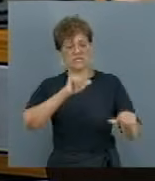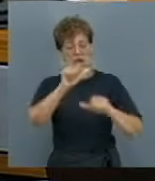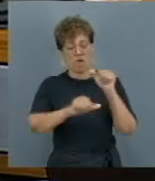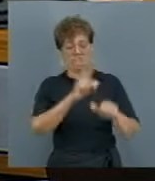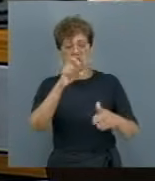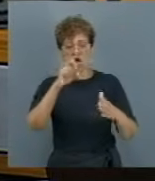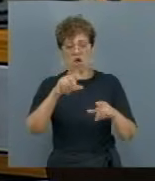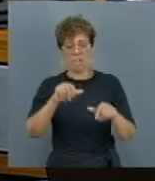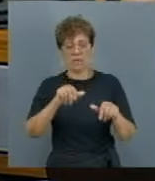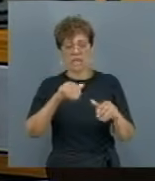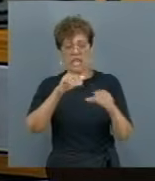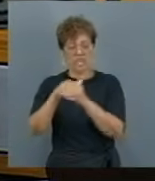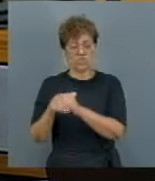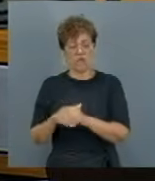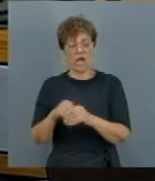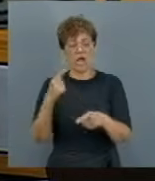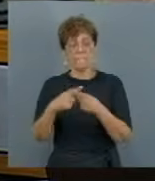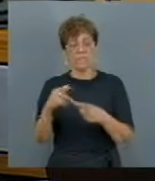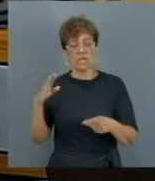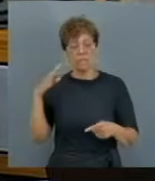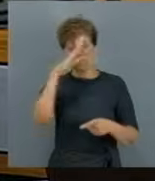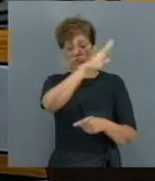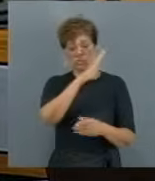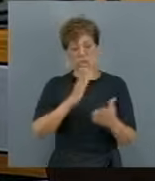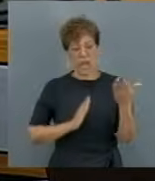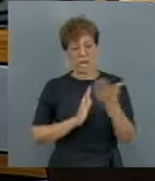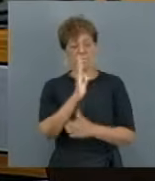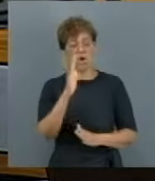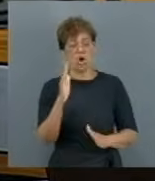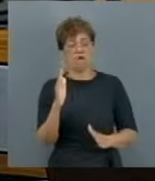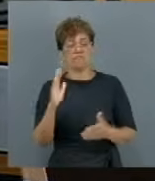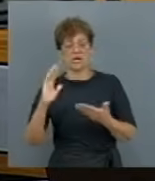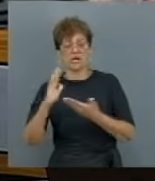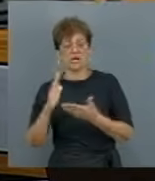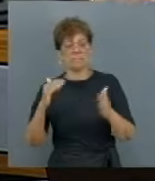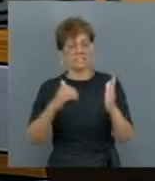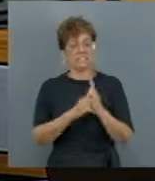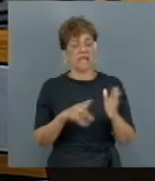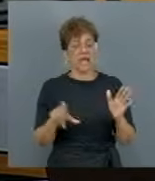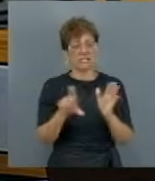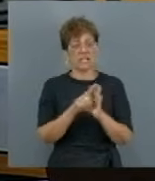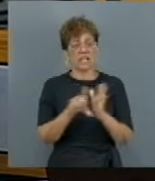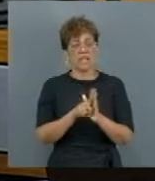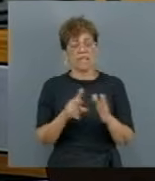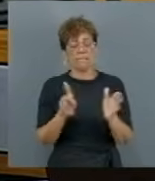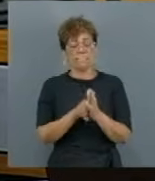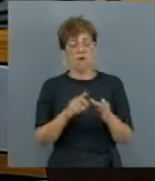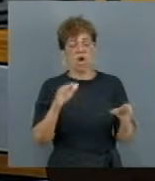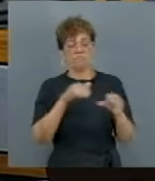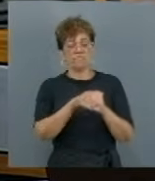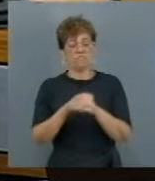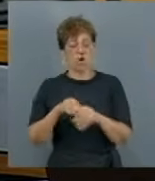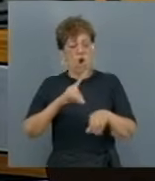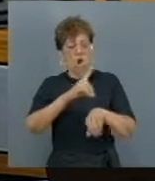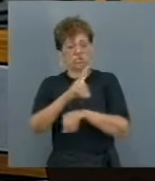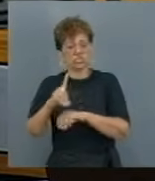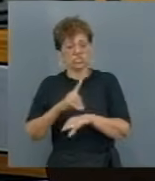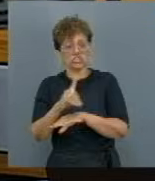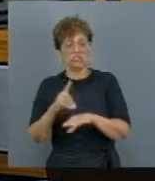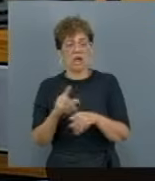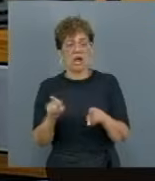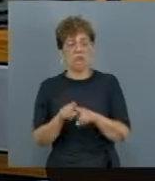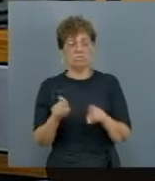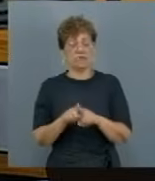quando o presidente Bolsonaro aprova na Câmara e no Senado um projeto de lei do voto auditável, que foi vetado pela senhora